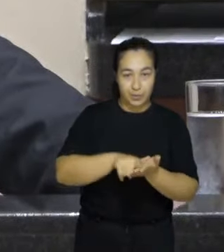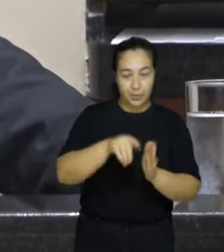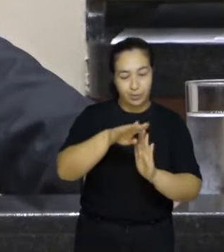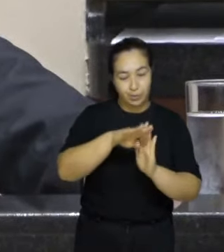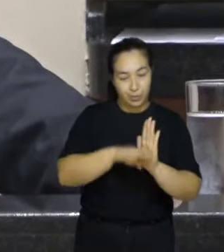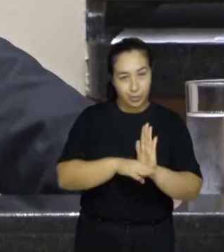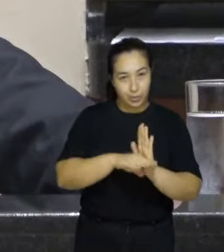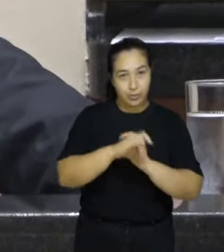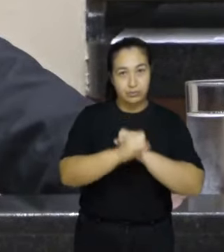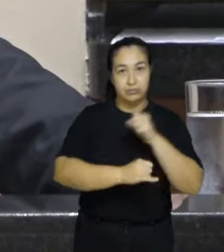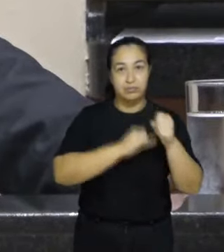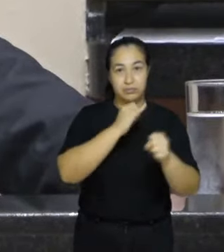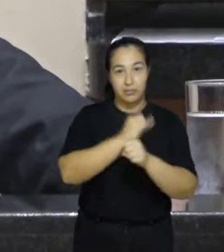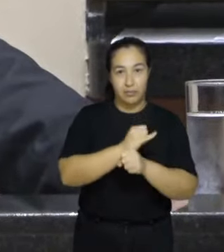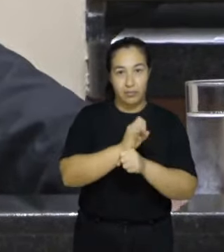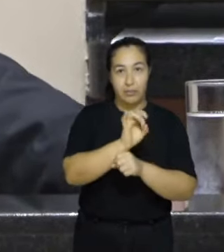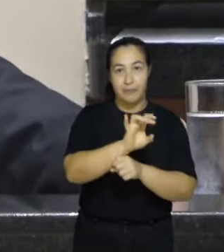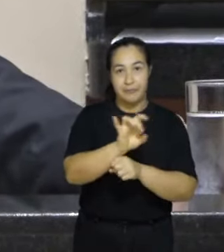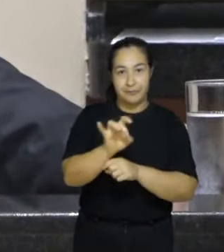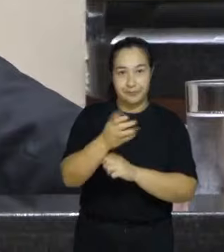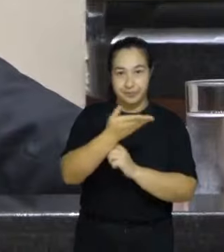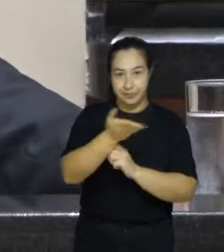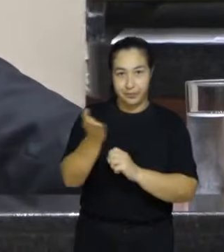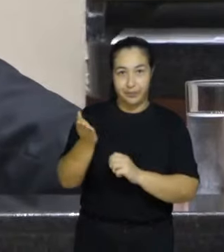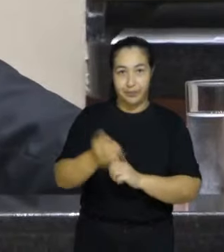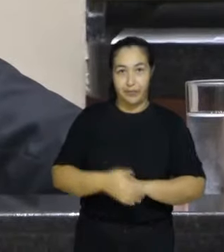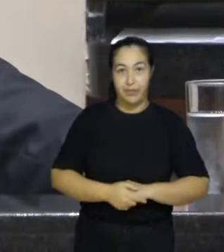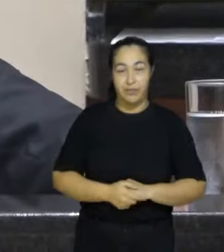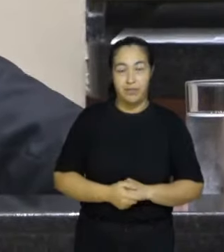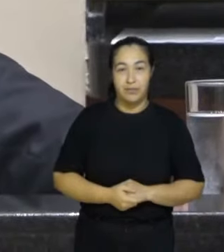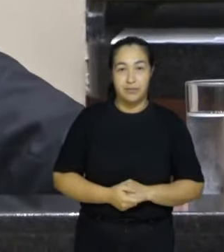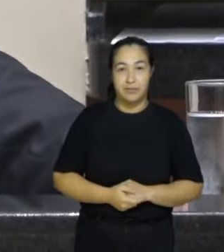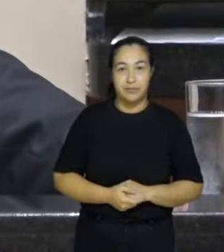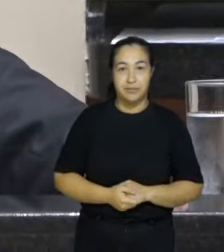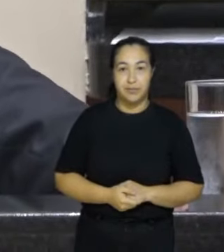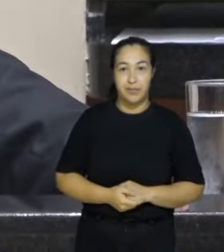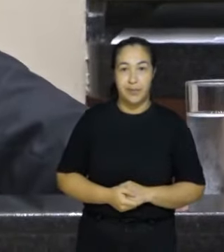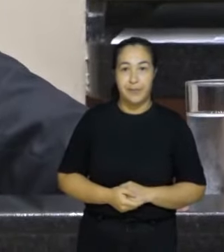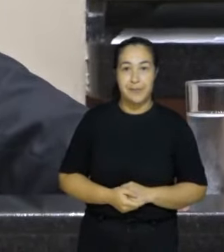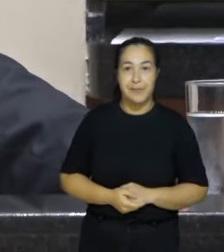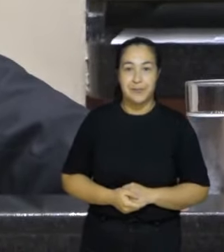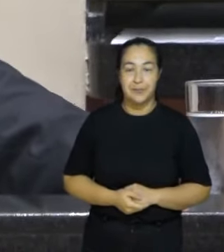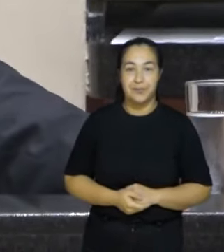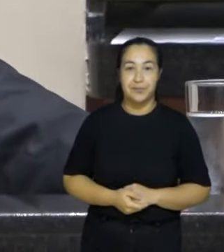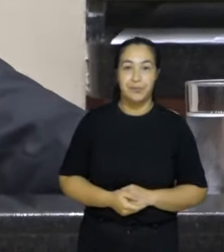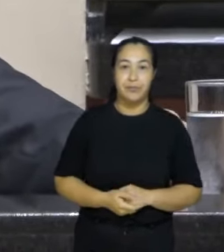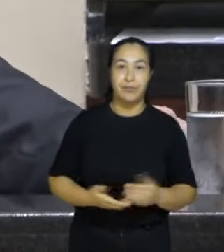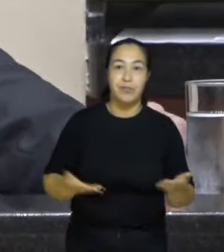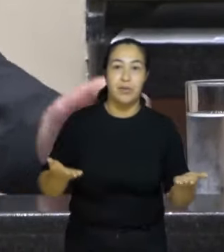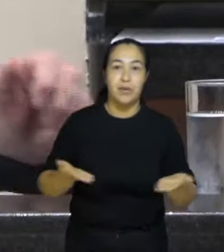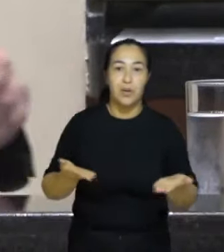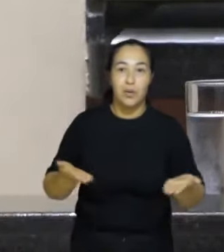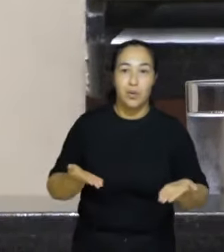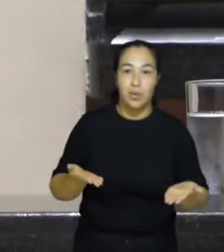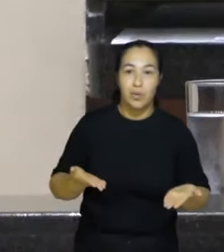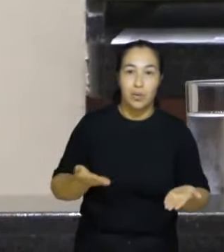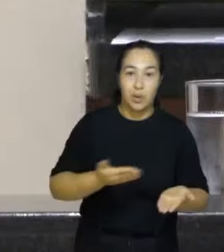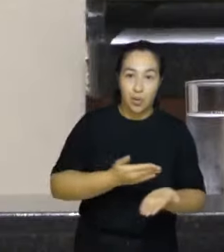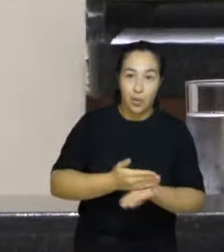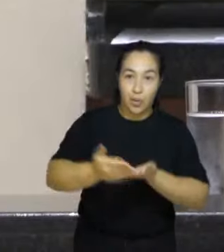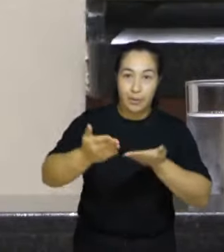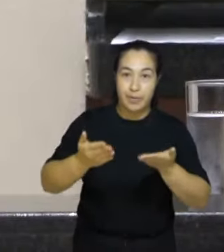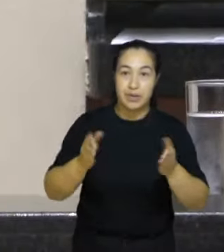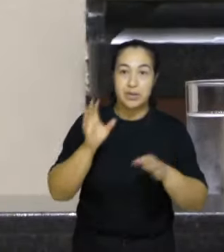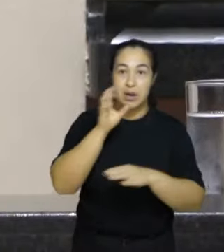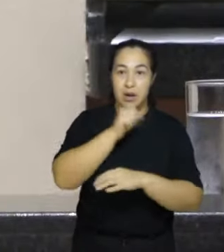eletronicamente a cada um e a cada uma dos senhores deputados e deputadas. Nós entramos de imediato em